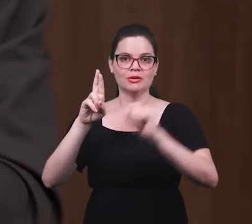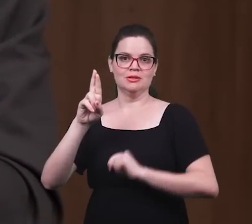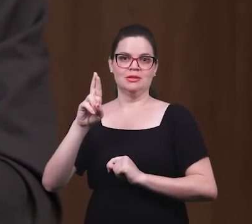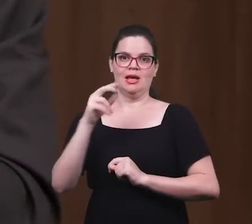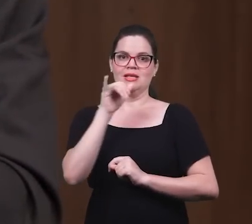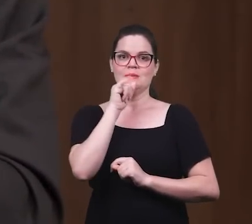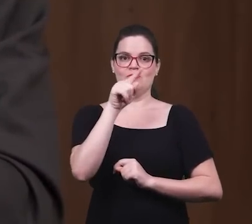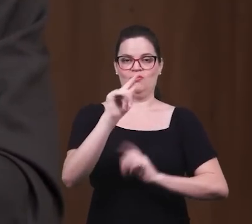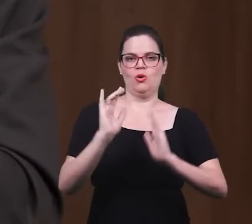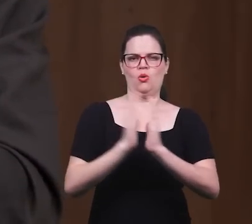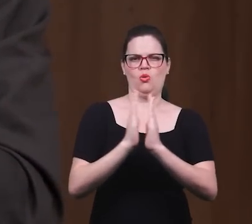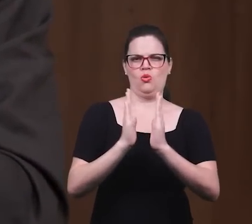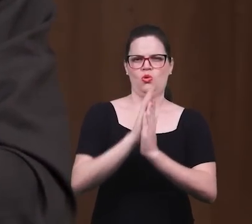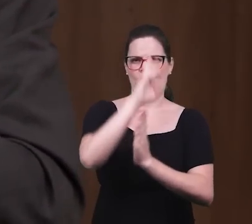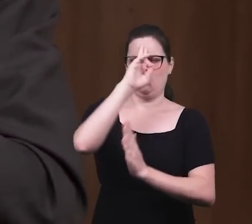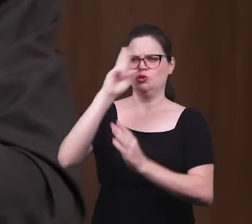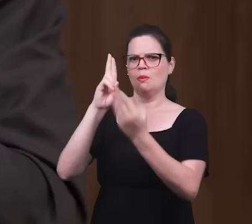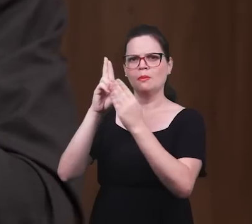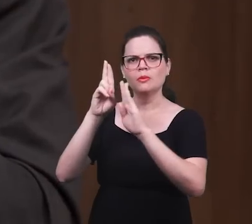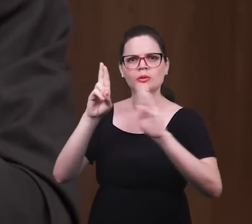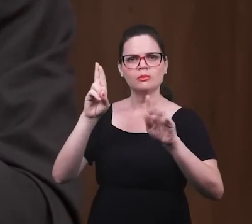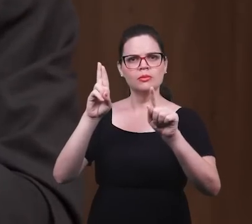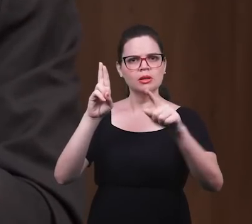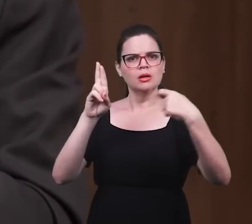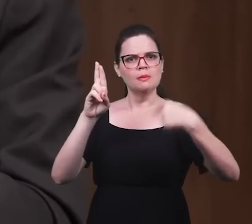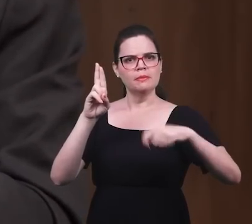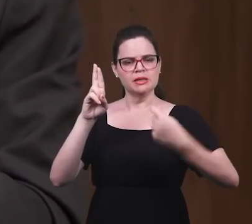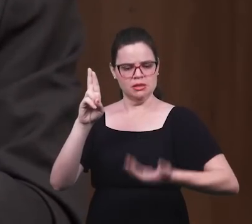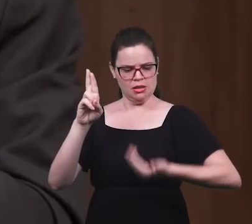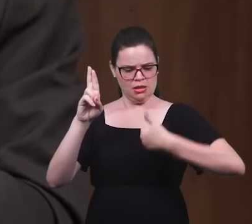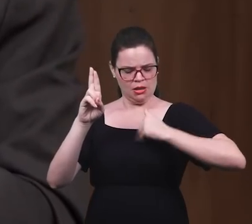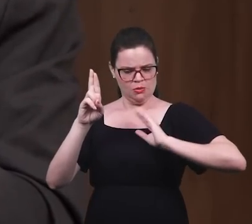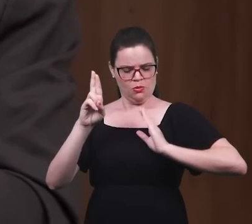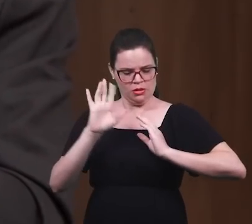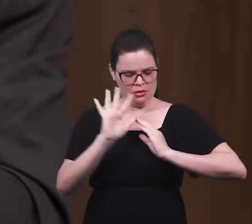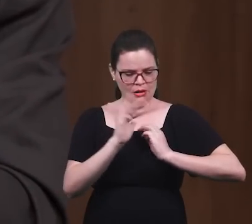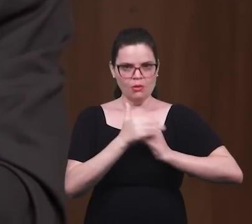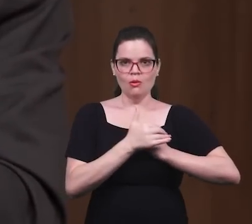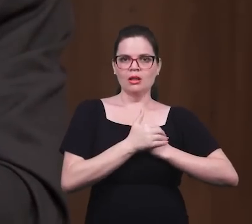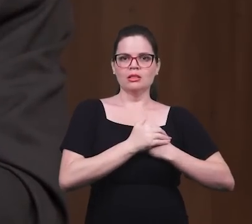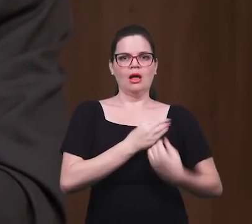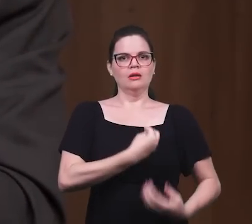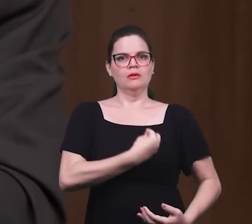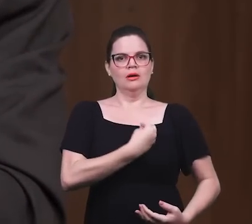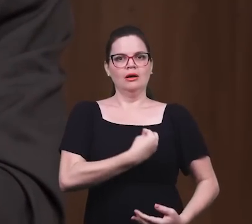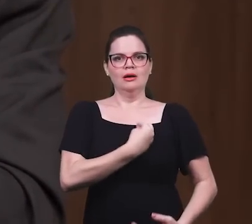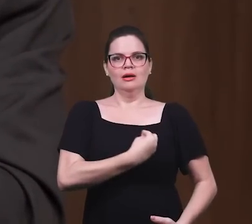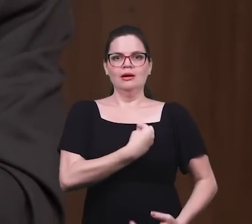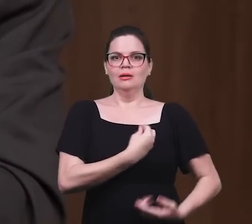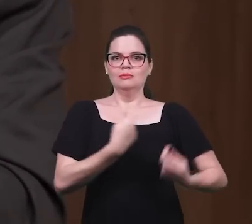você fez, essas promessas precisam estar vivas dentro de nós. Exato. Porque é a profecia